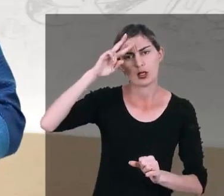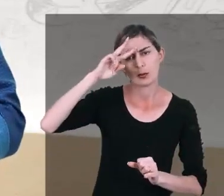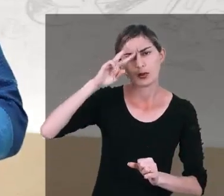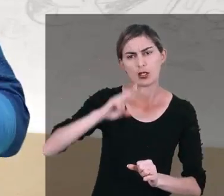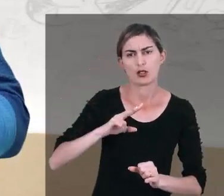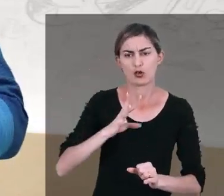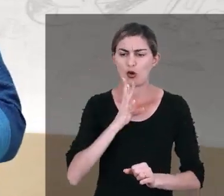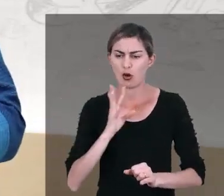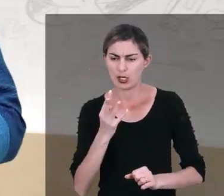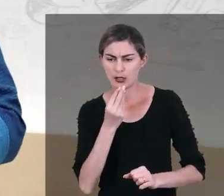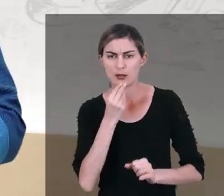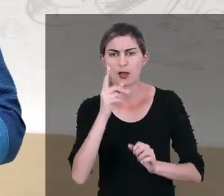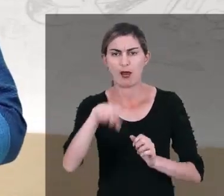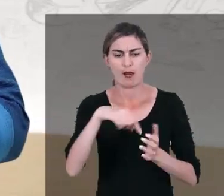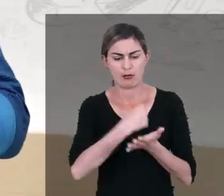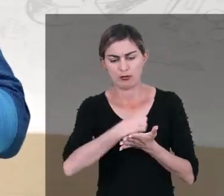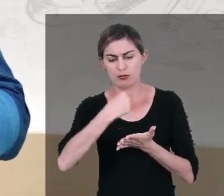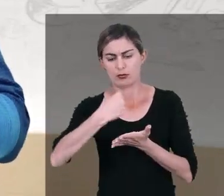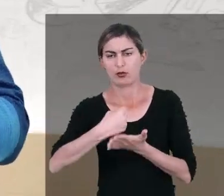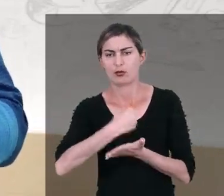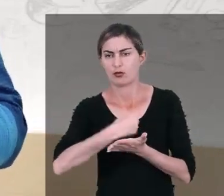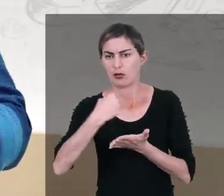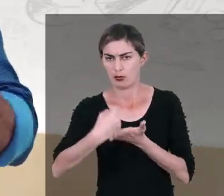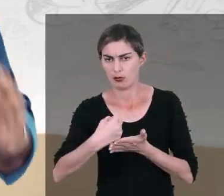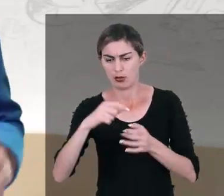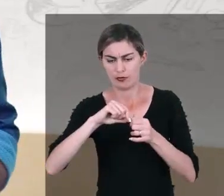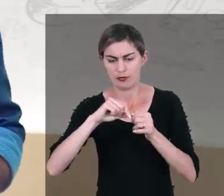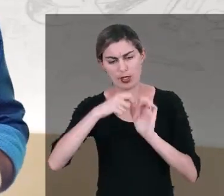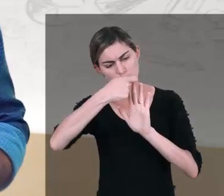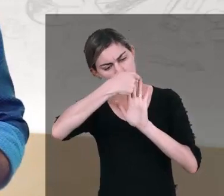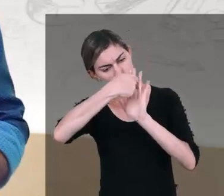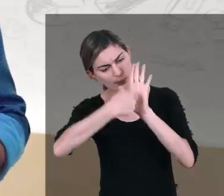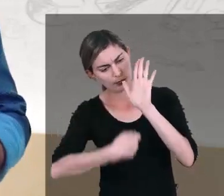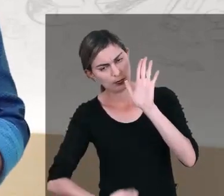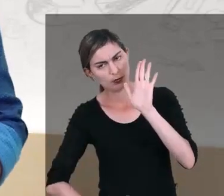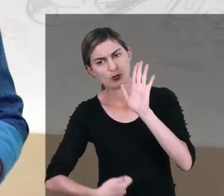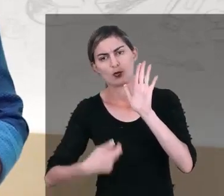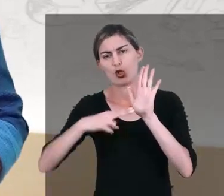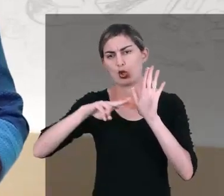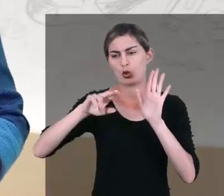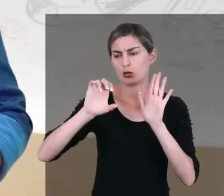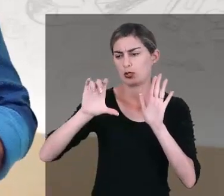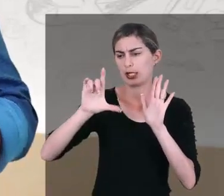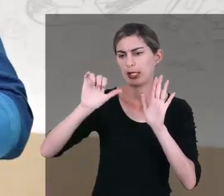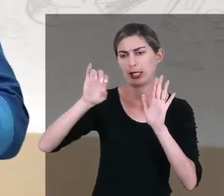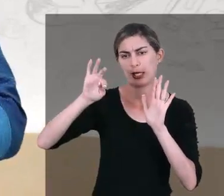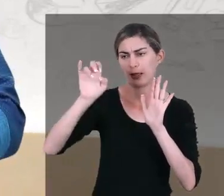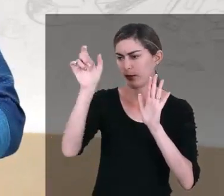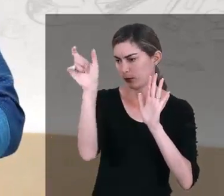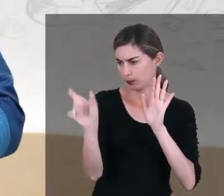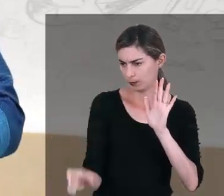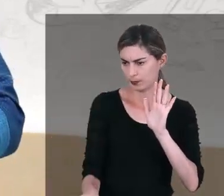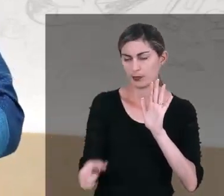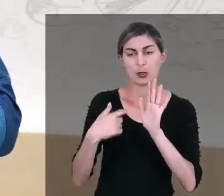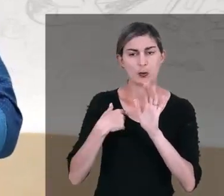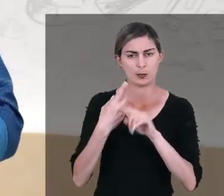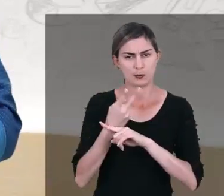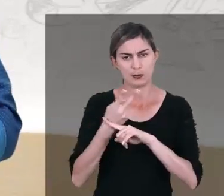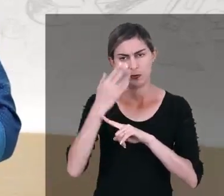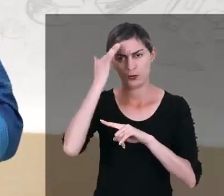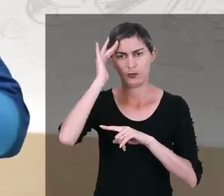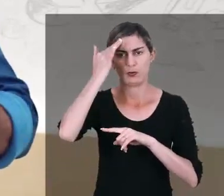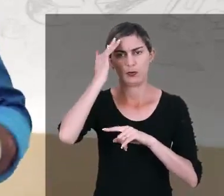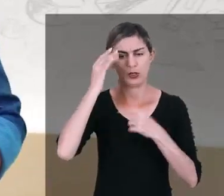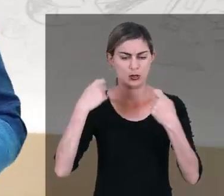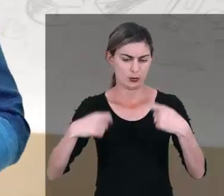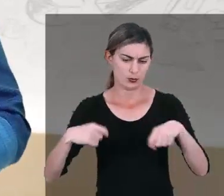briefing vai ser um documento em que nós vamos poder fazer um questionário com o nosso cliente, onde vamos buscar